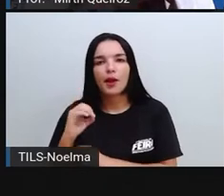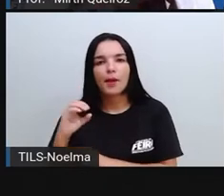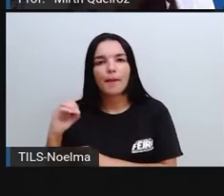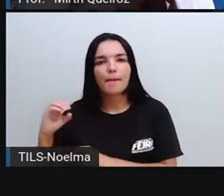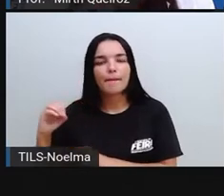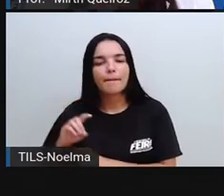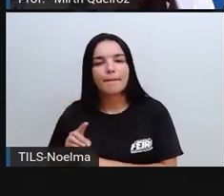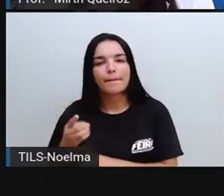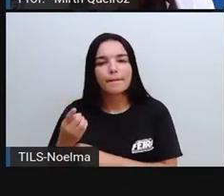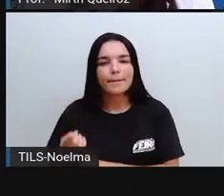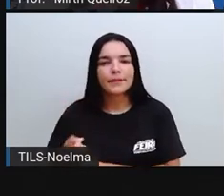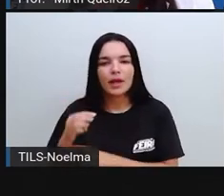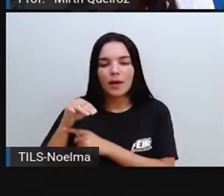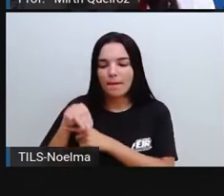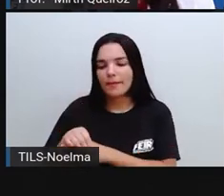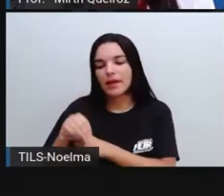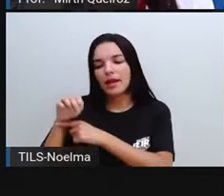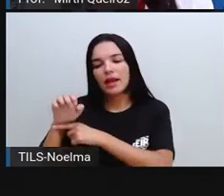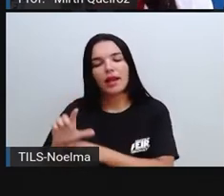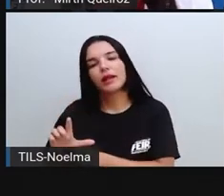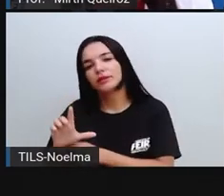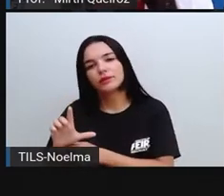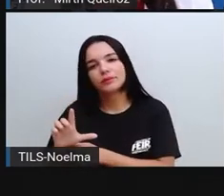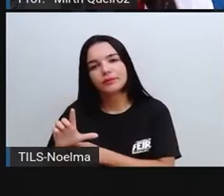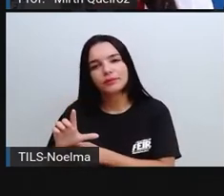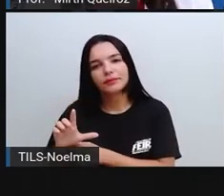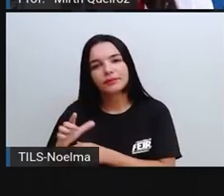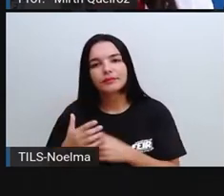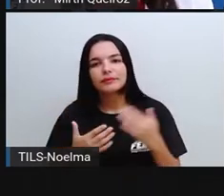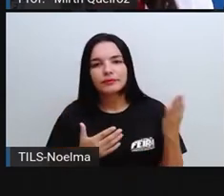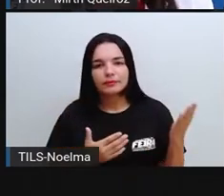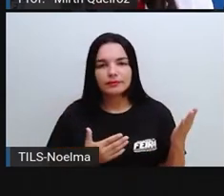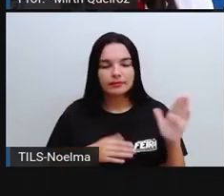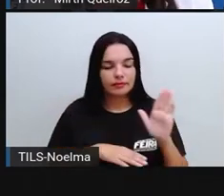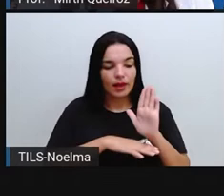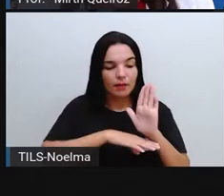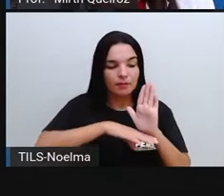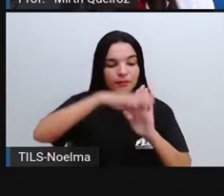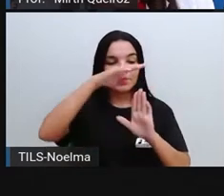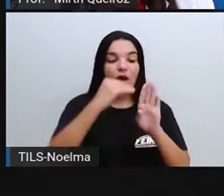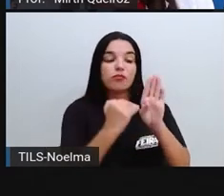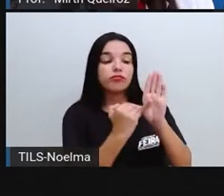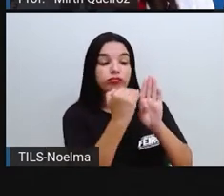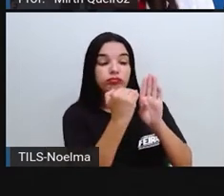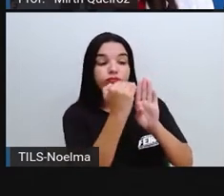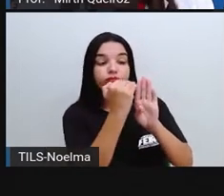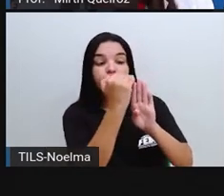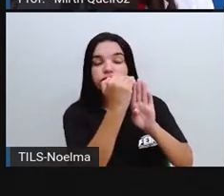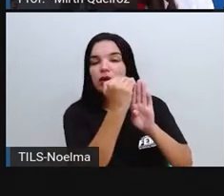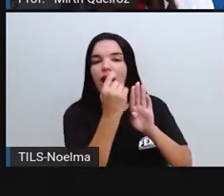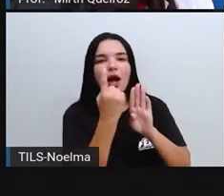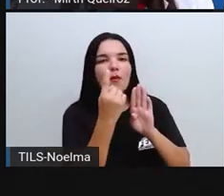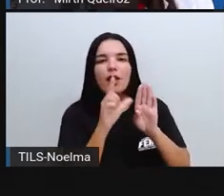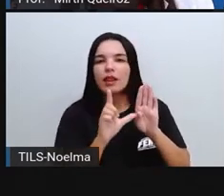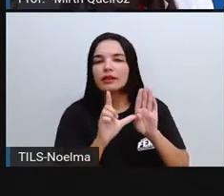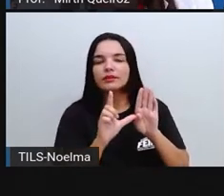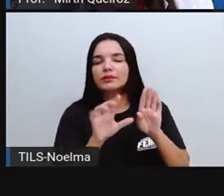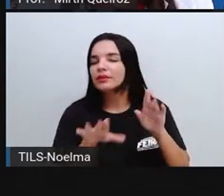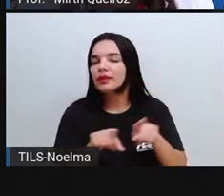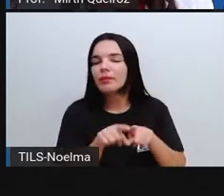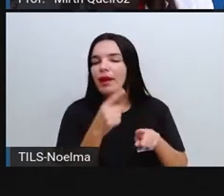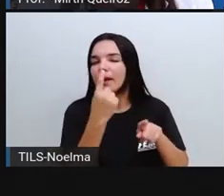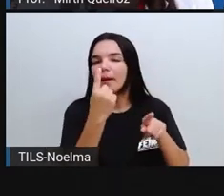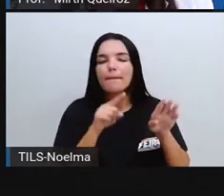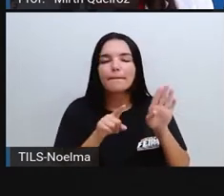é jarra perdão nós temos uma marca aí escrita 1000ml que